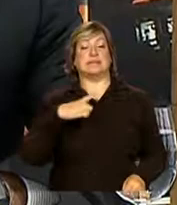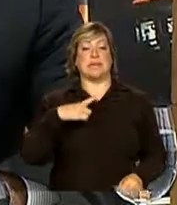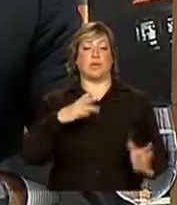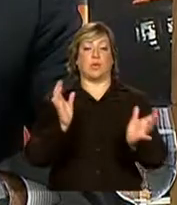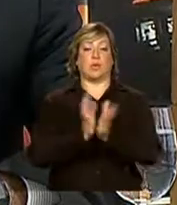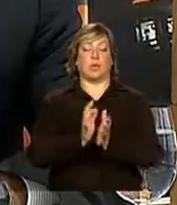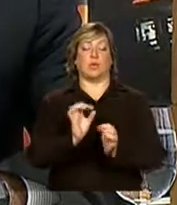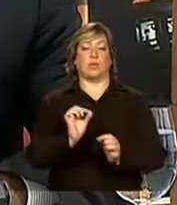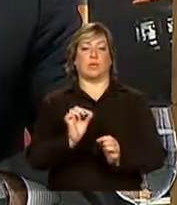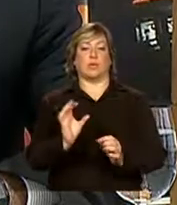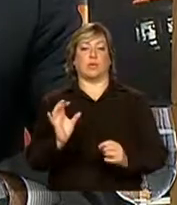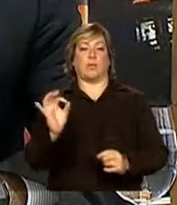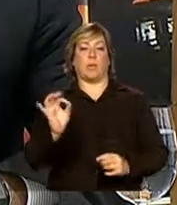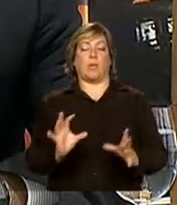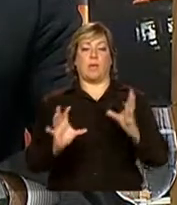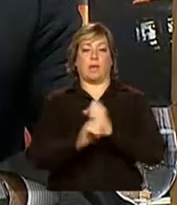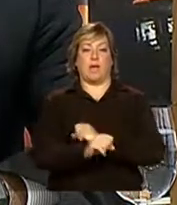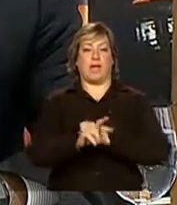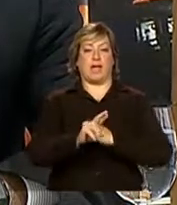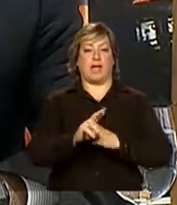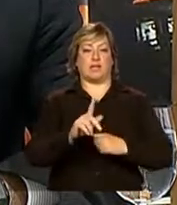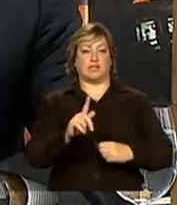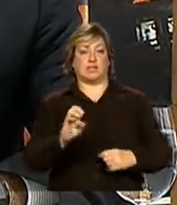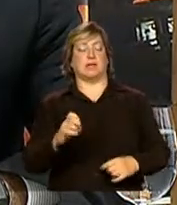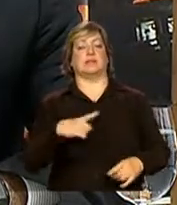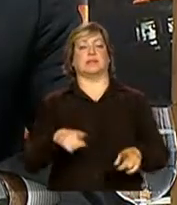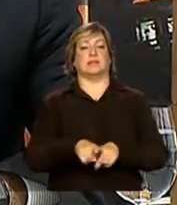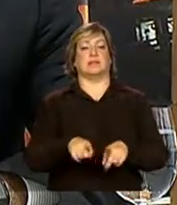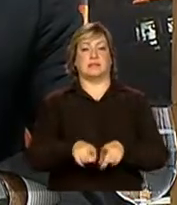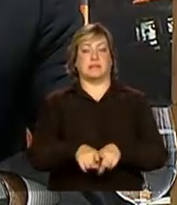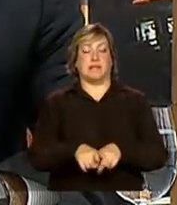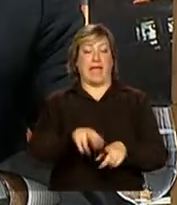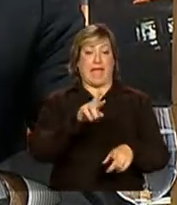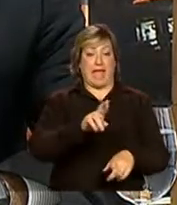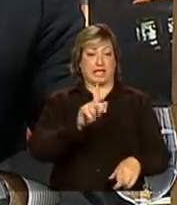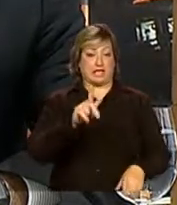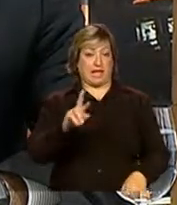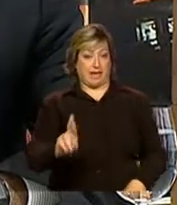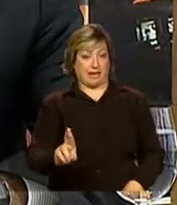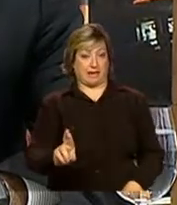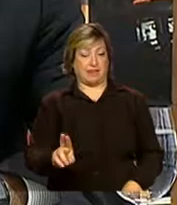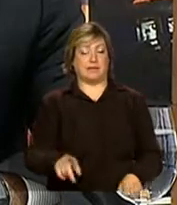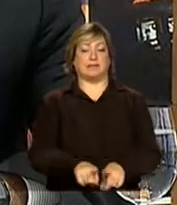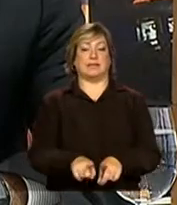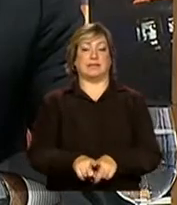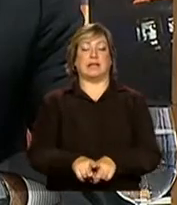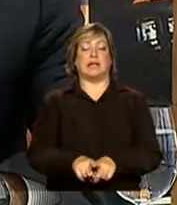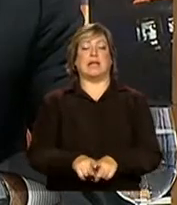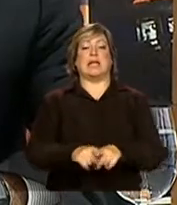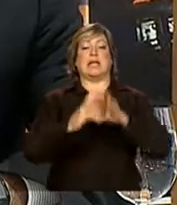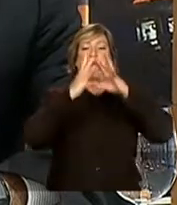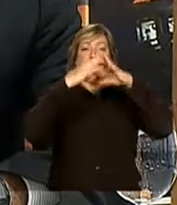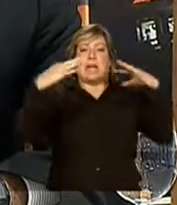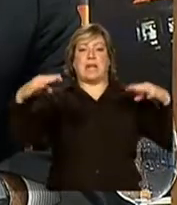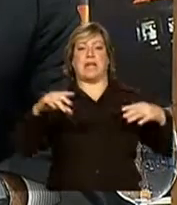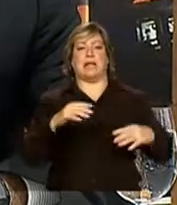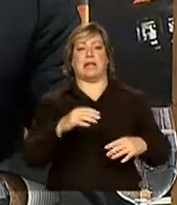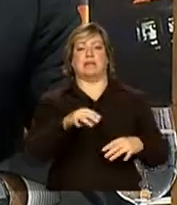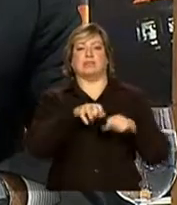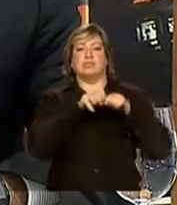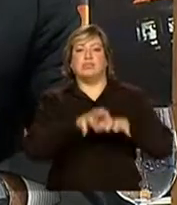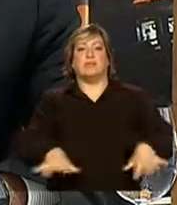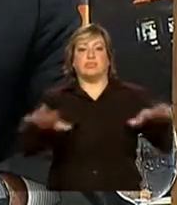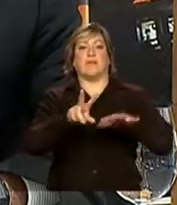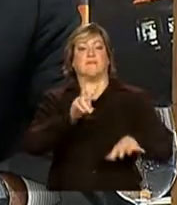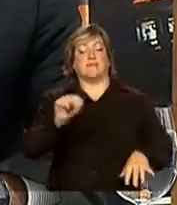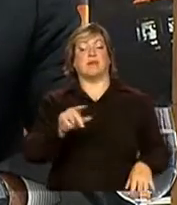exemplo, mesmo de RGR ou CDE, que, por exemplo, RGR tem linhas de transmissão que foram licitadas, que vão continuar pagando